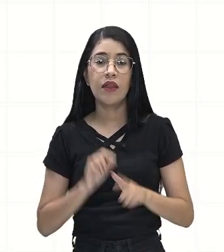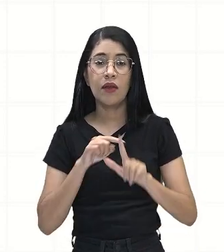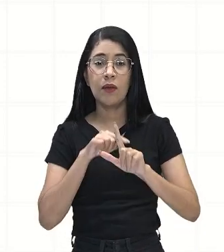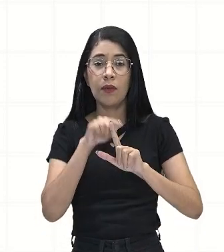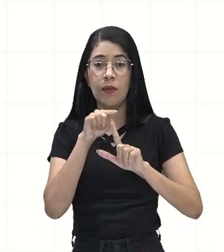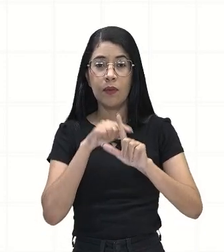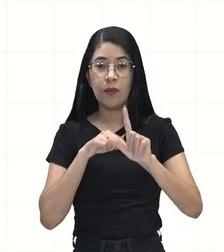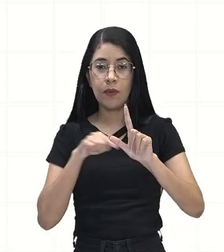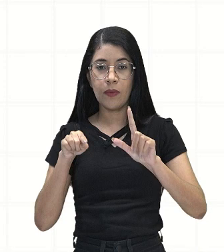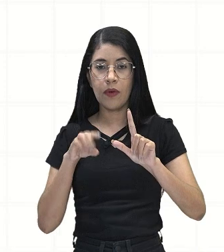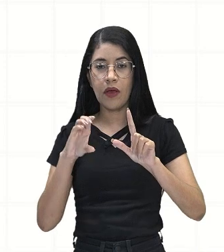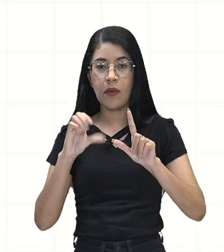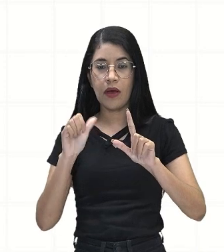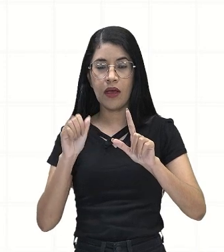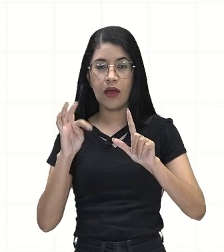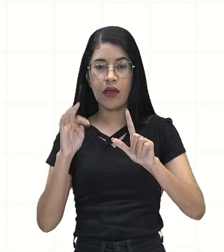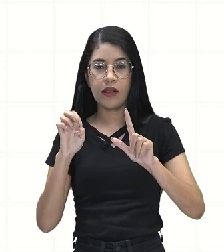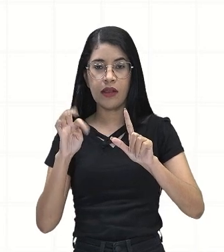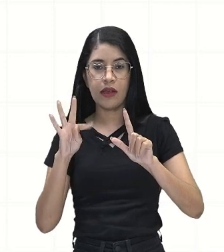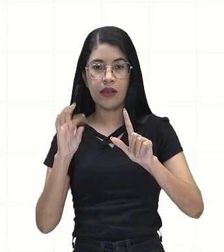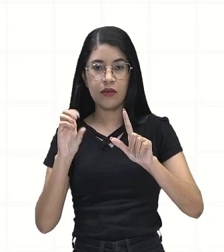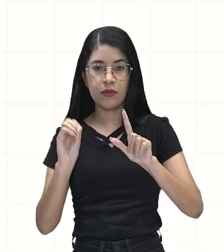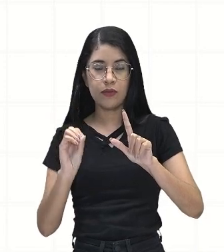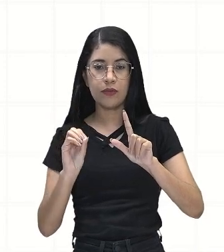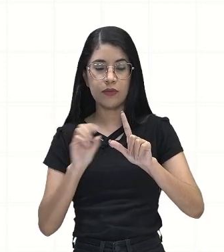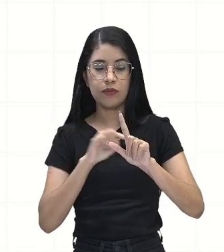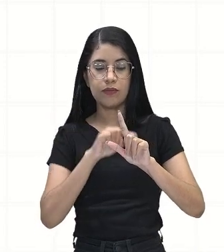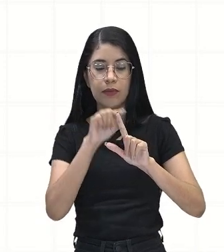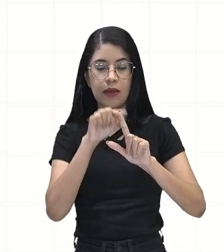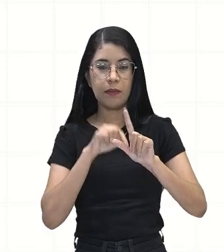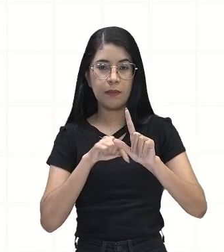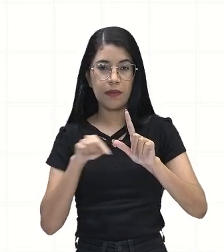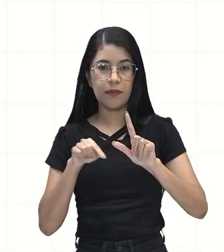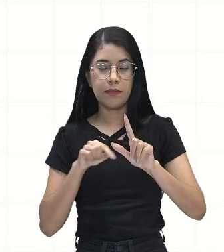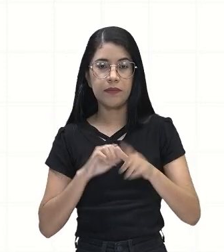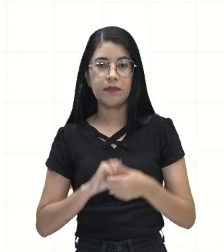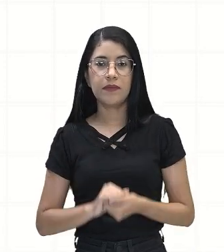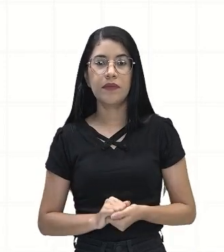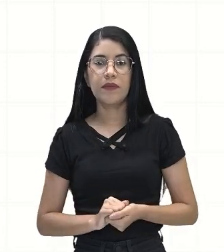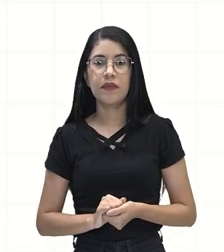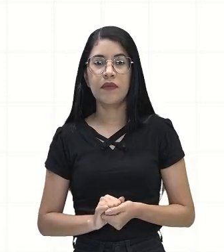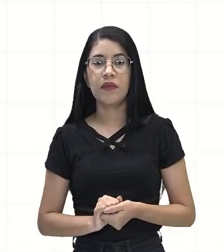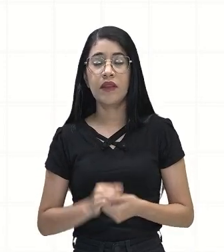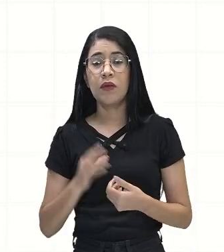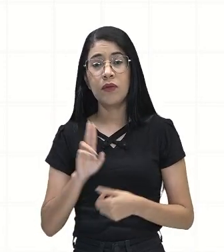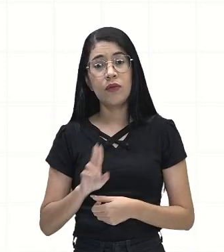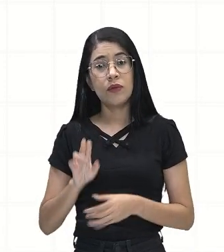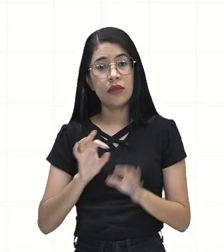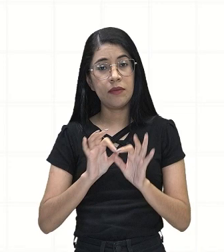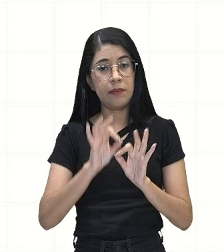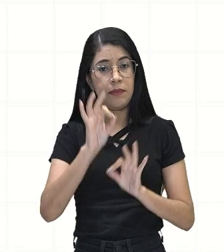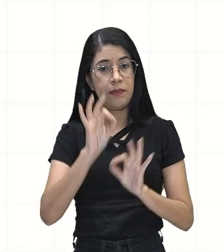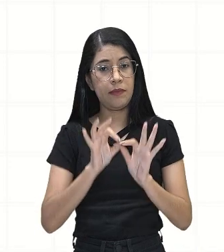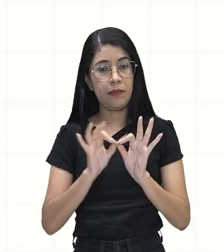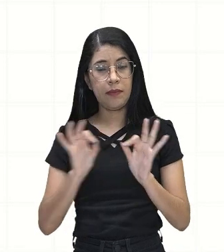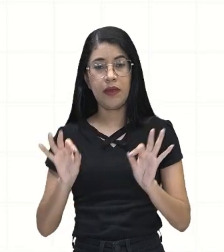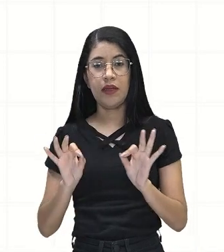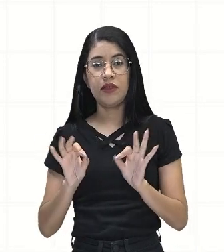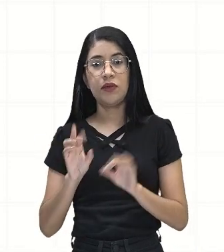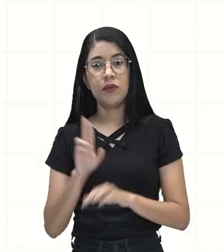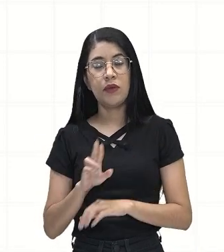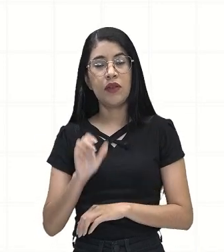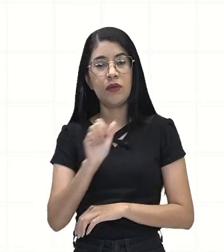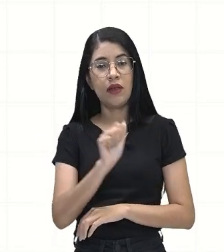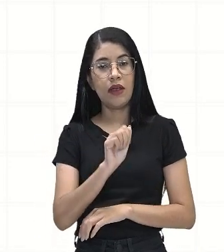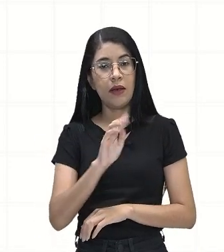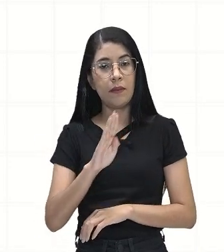os catetos. Então, aqui um cateto e o outro cateto. Como estou trabalhando com medidas, né, então eu estou usando aqui as letras A, B